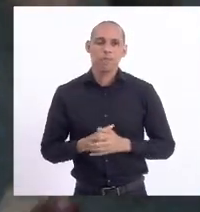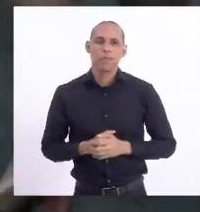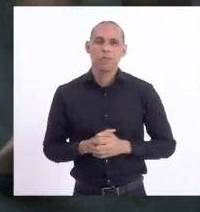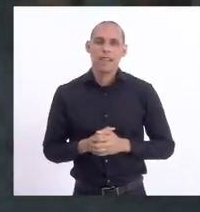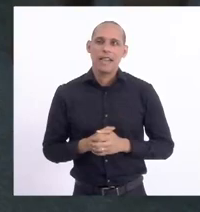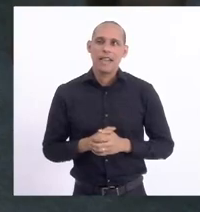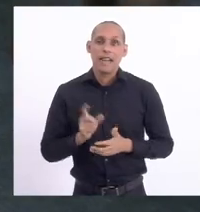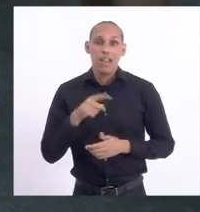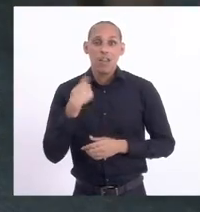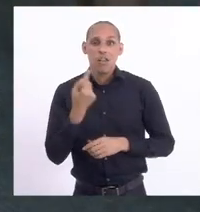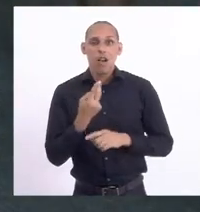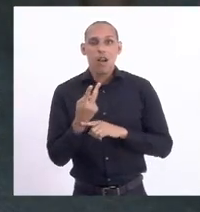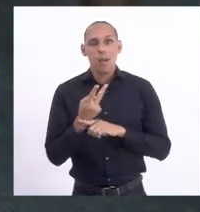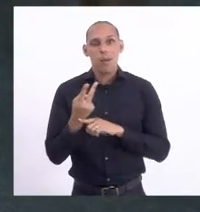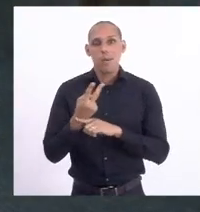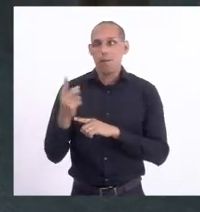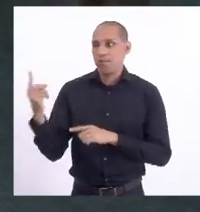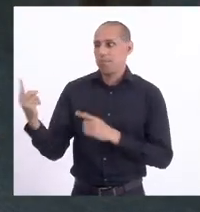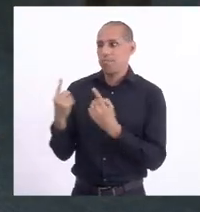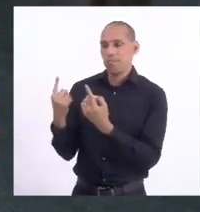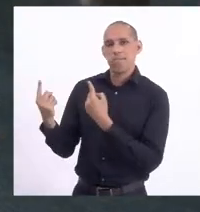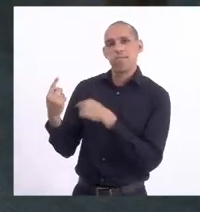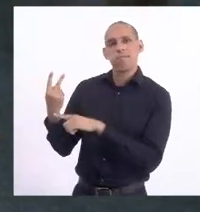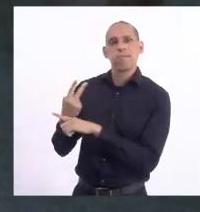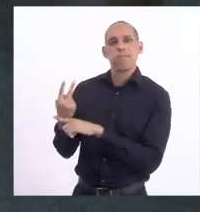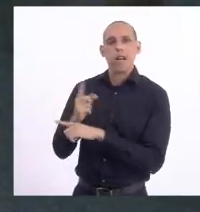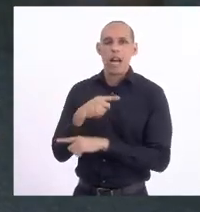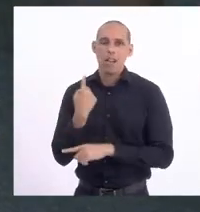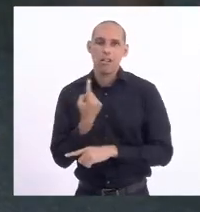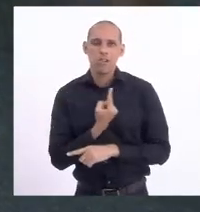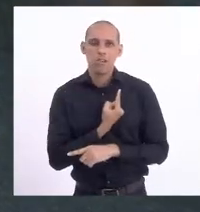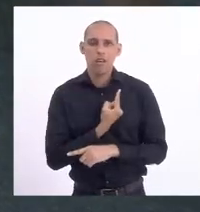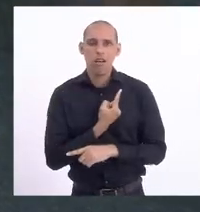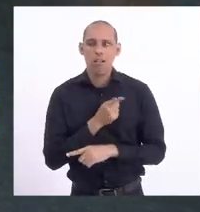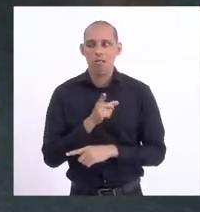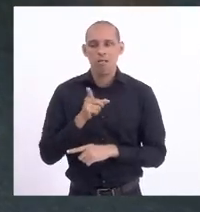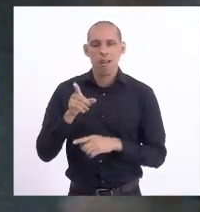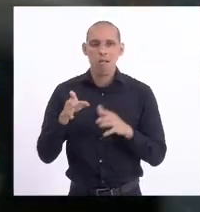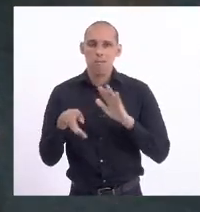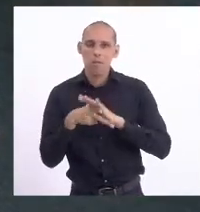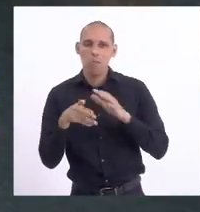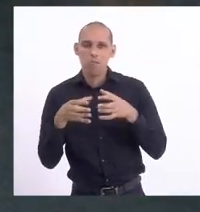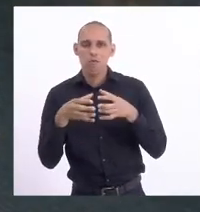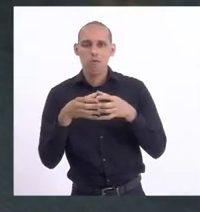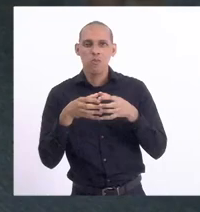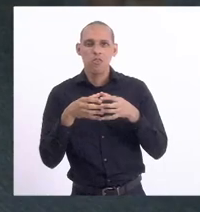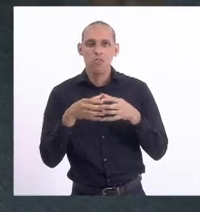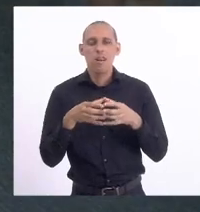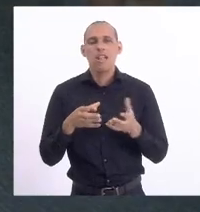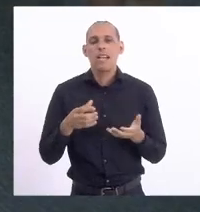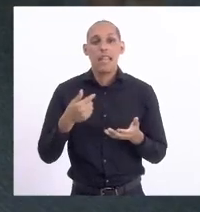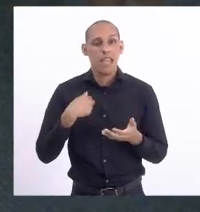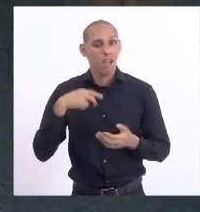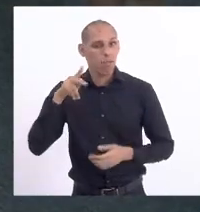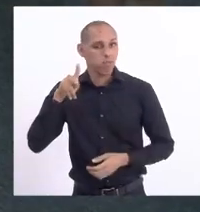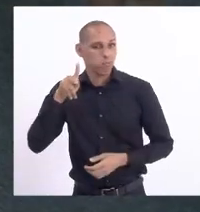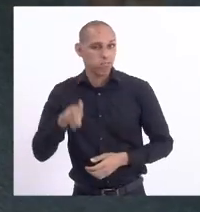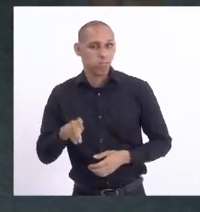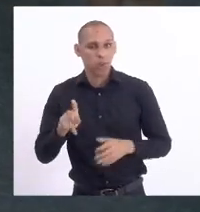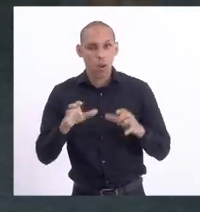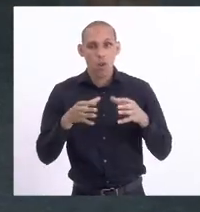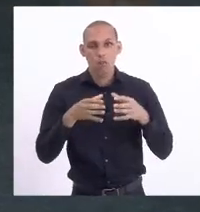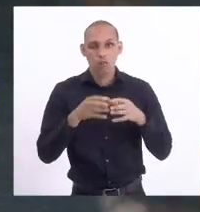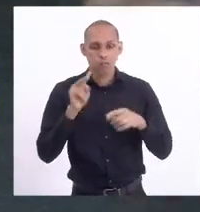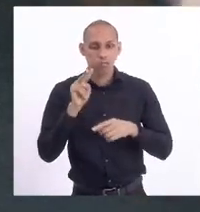fomos procurados, né, nós, no gabinete, e eu, enquanto presidente da Comissão de Defesa